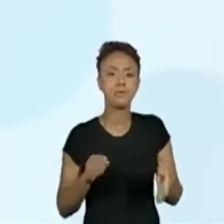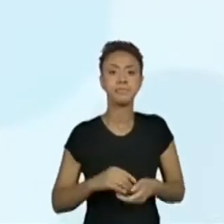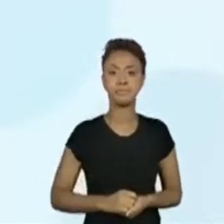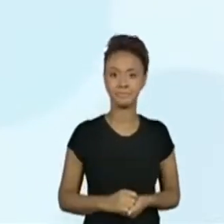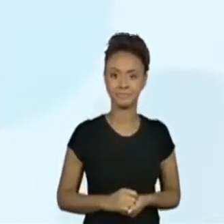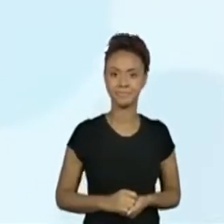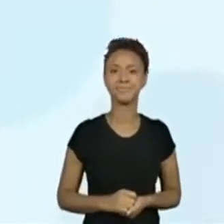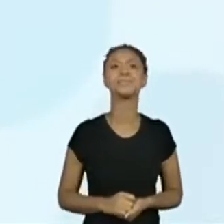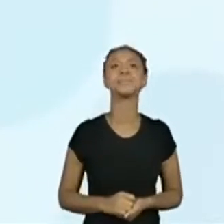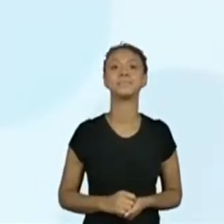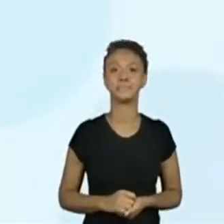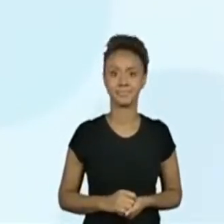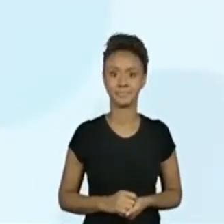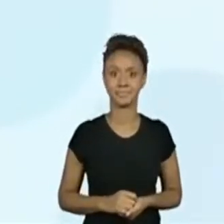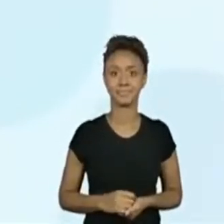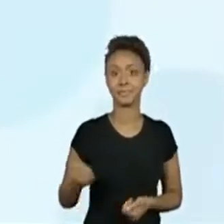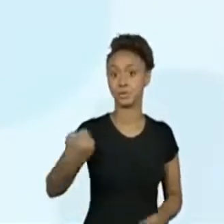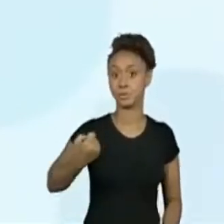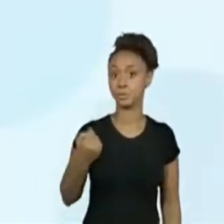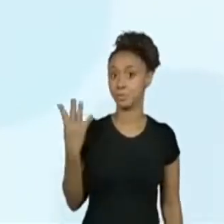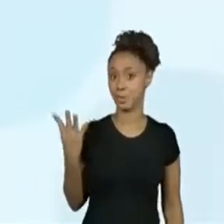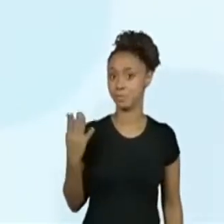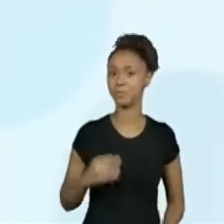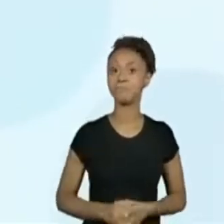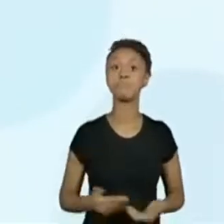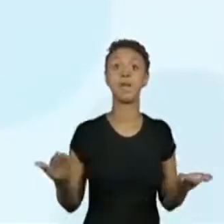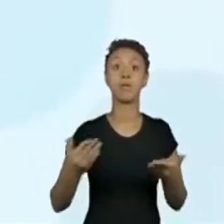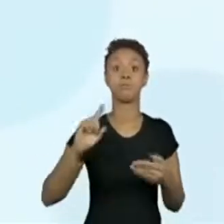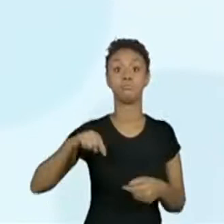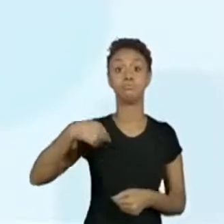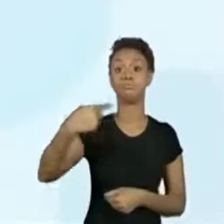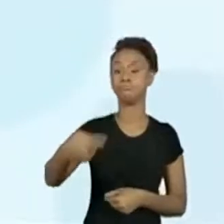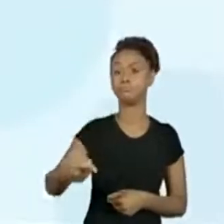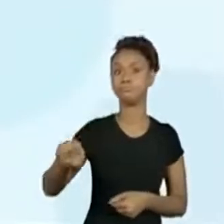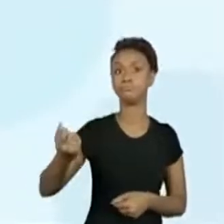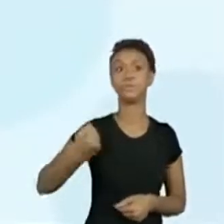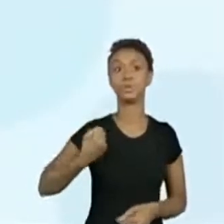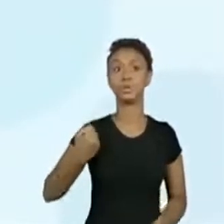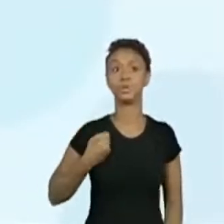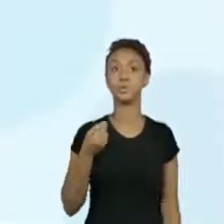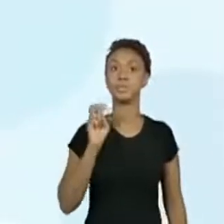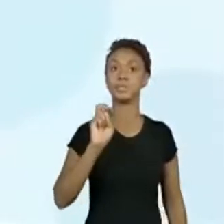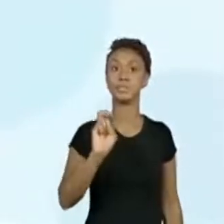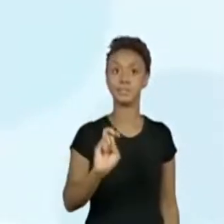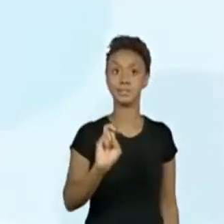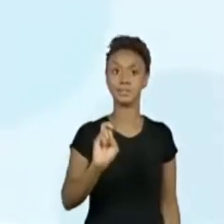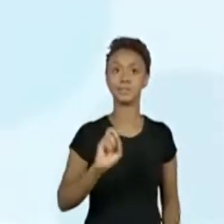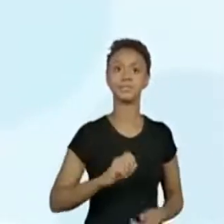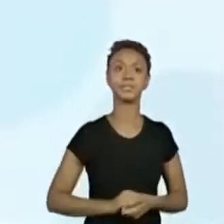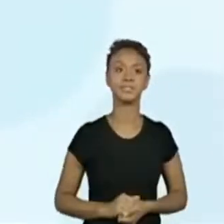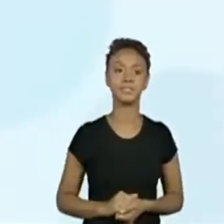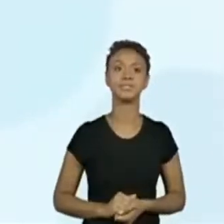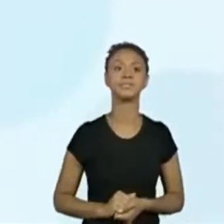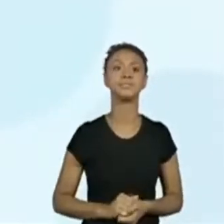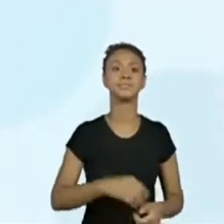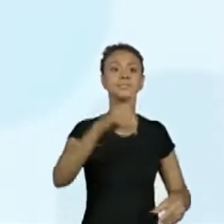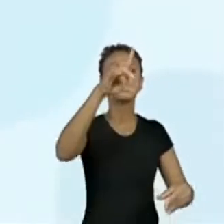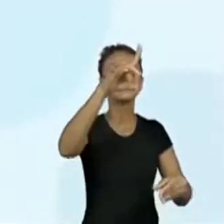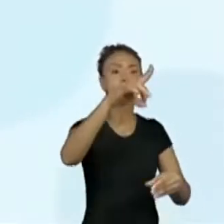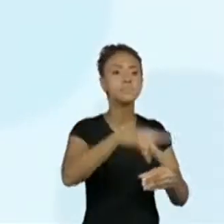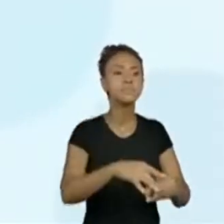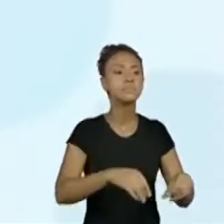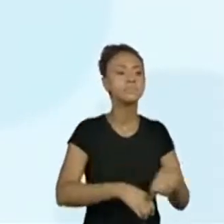Número quatro. Vamos para a número cinco. Plantei um